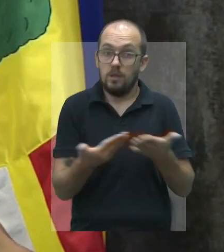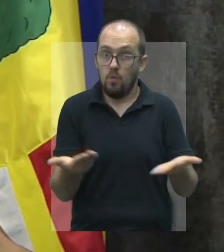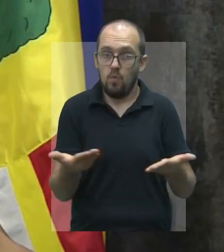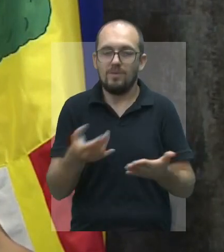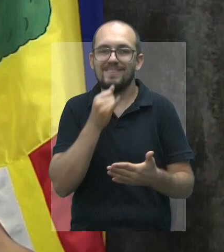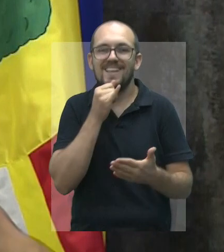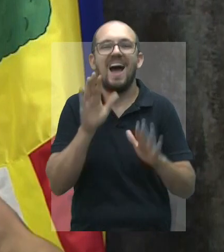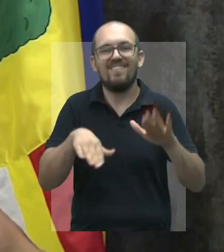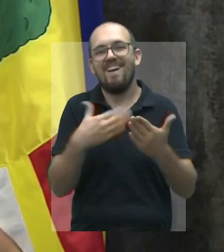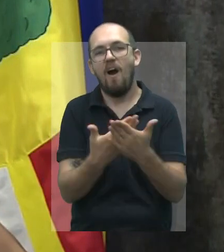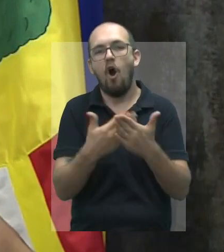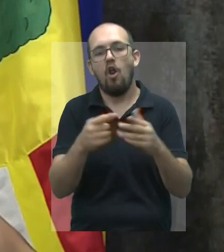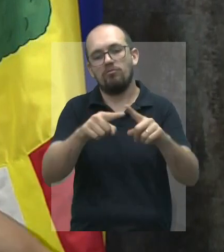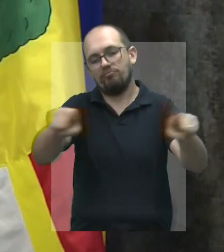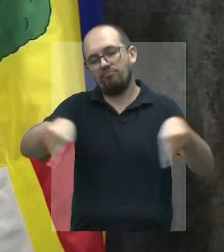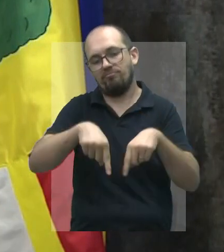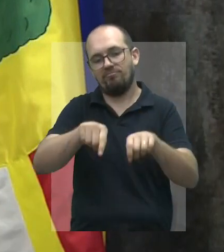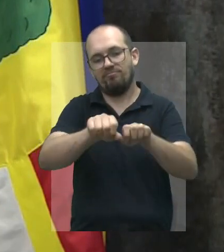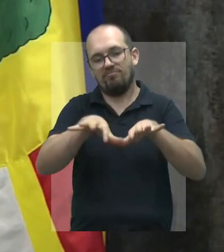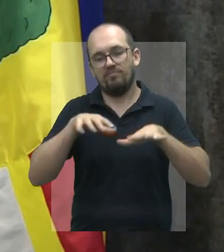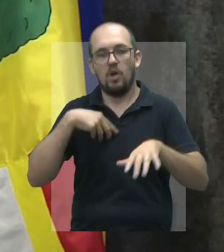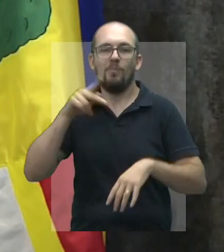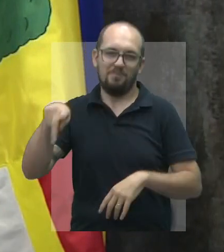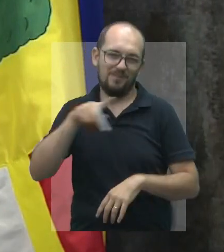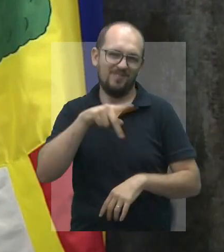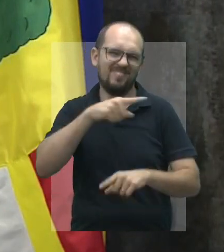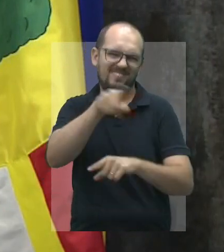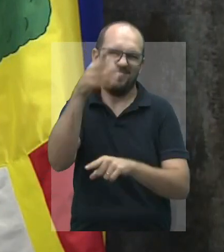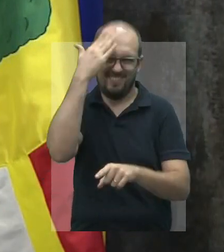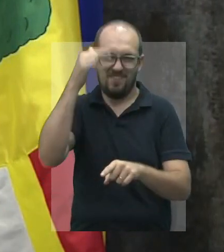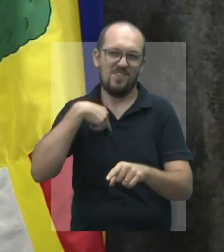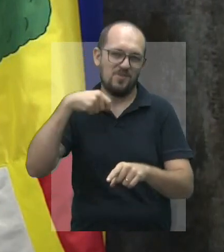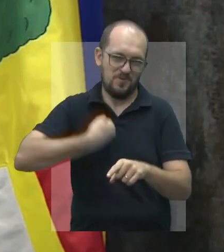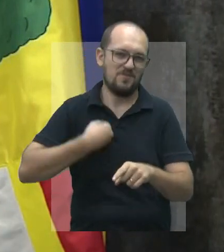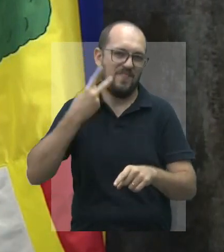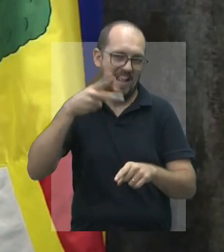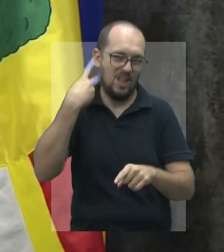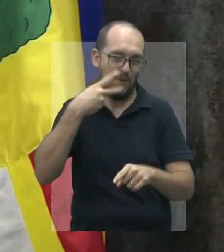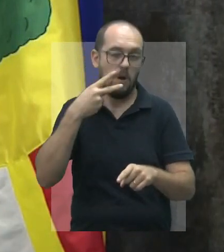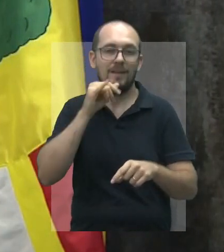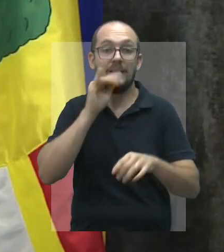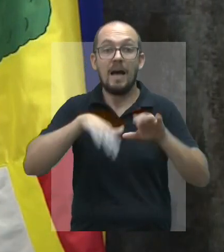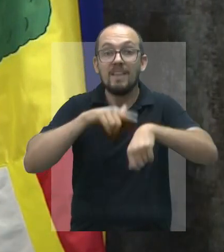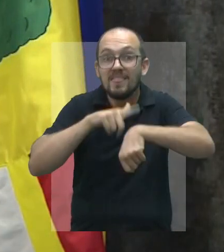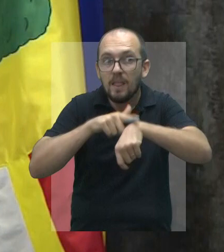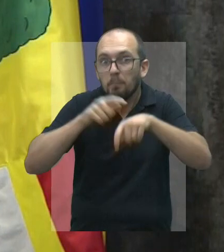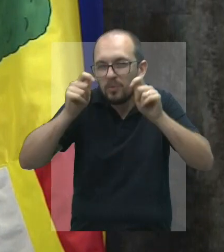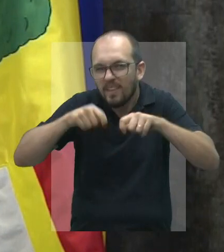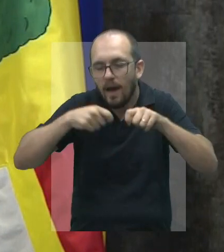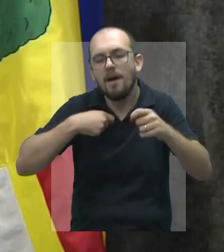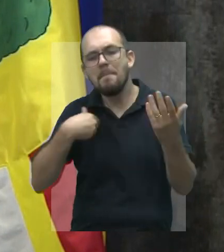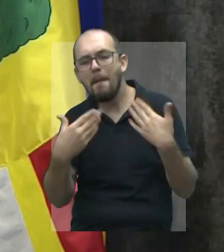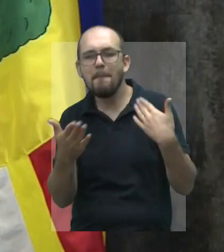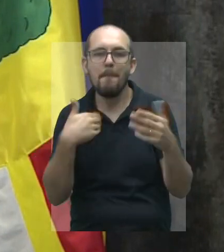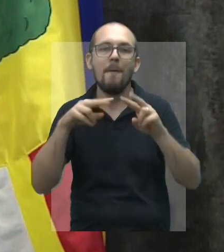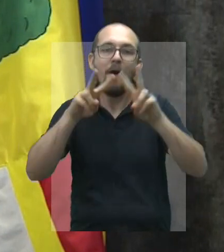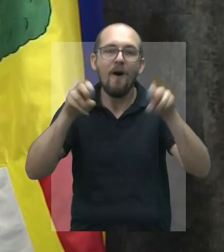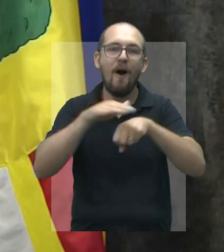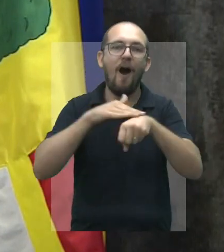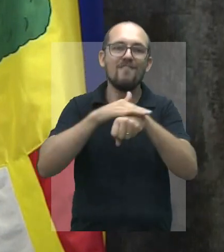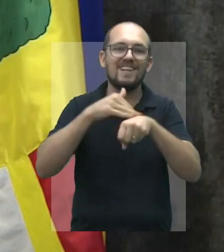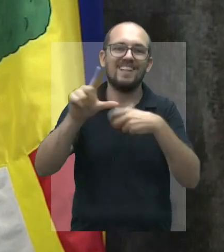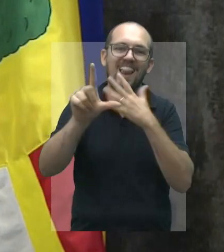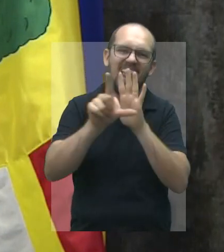às vezes a gente, um tempo ele sabe que nós somos vereadores, então às vezes a gente sobra um tempinho lá e debate as coisas da cidade, né? Então